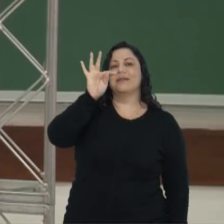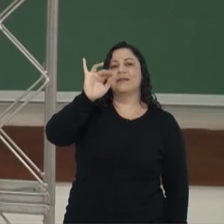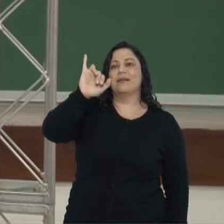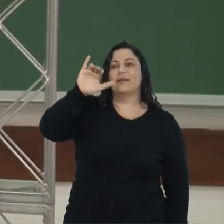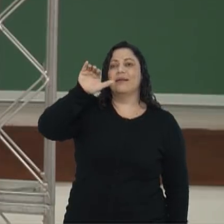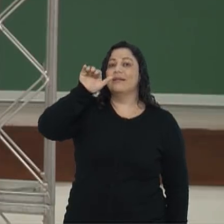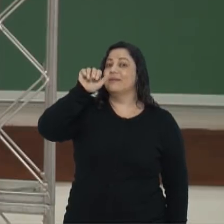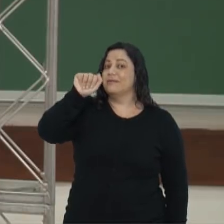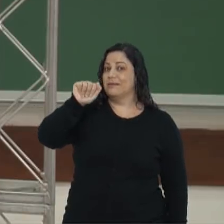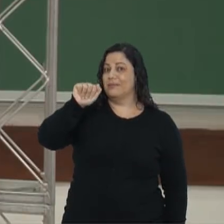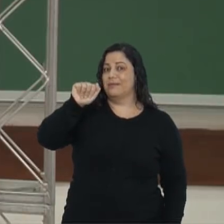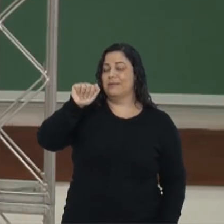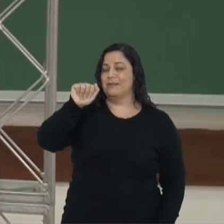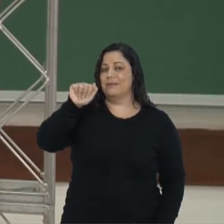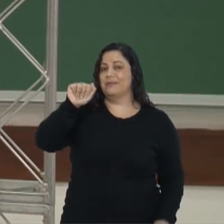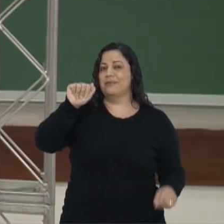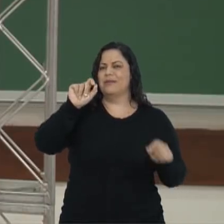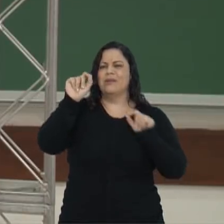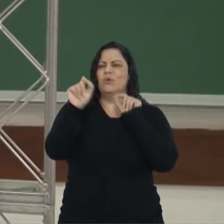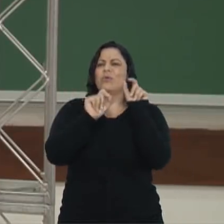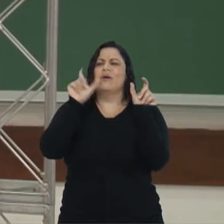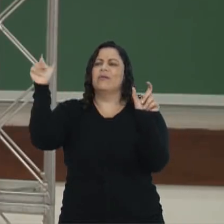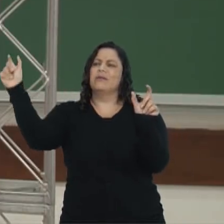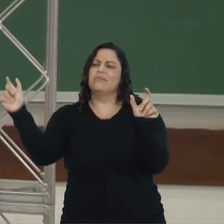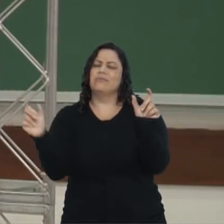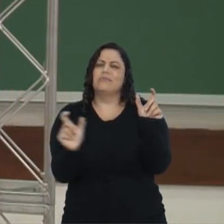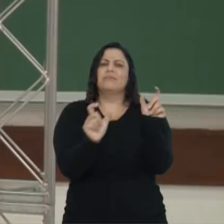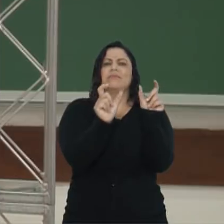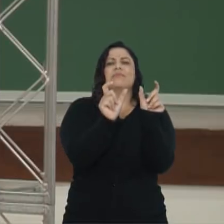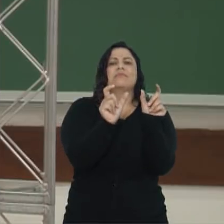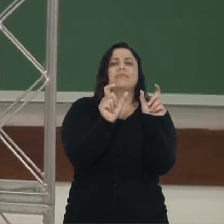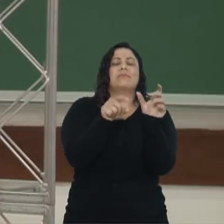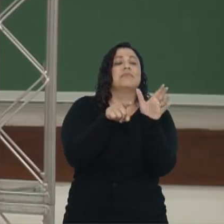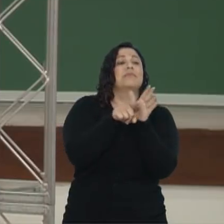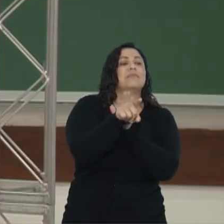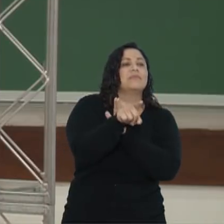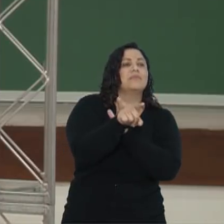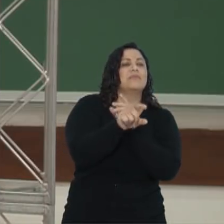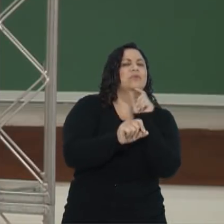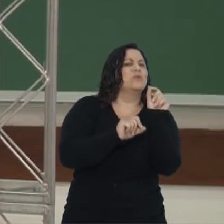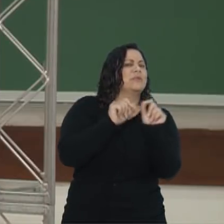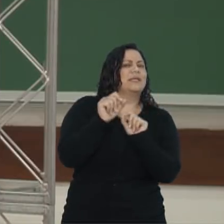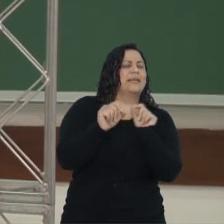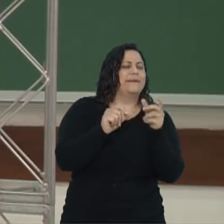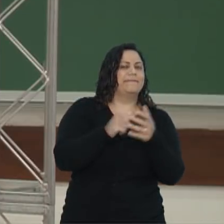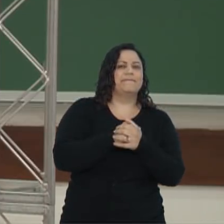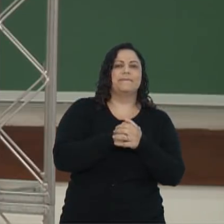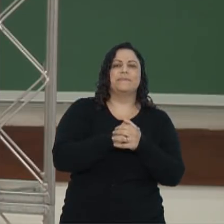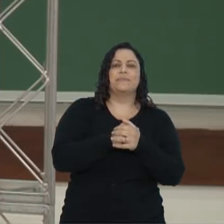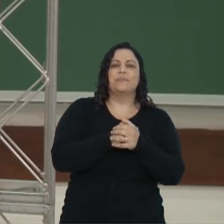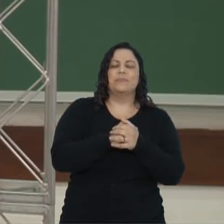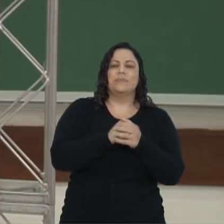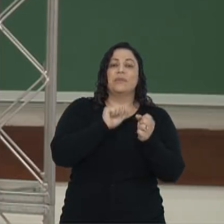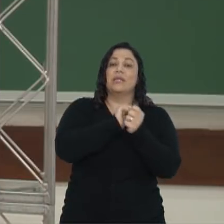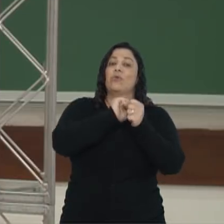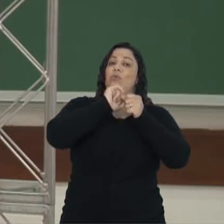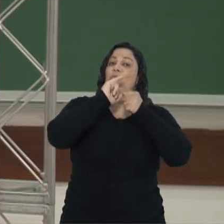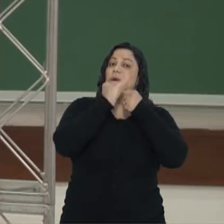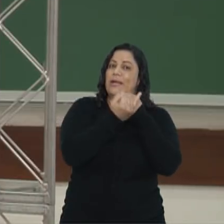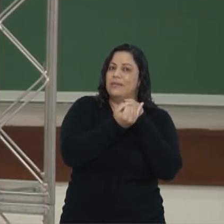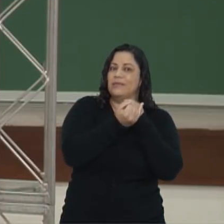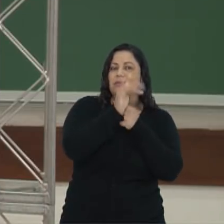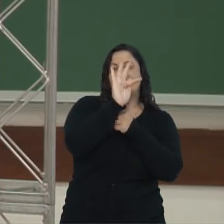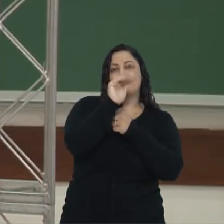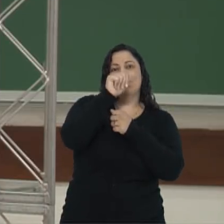por qual é a regência, né? Aí que a gente está perguntando. Fanática é um adjetivo. Quero que